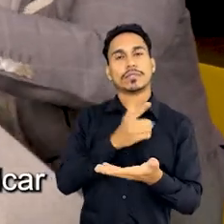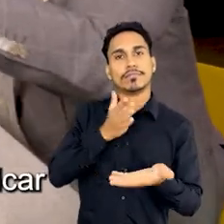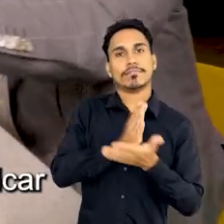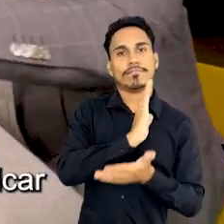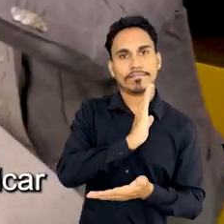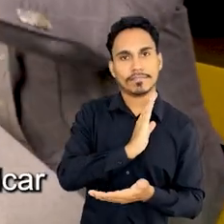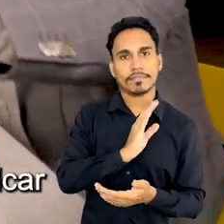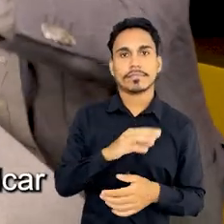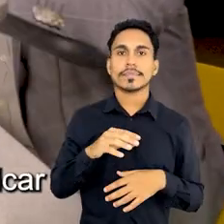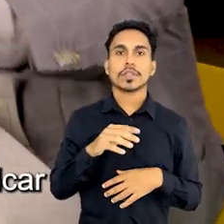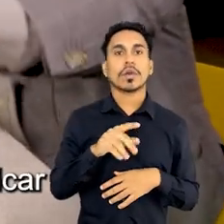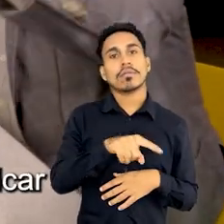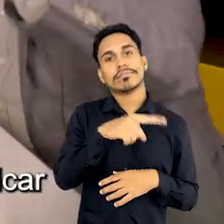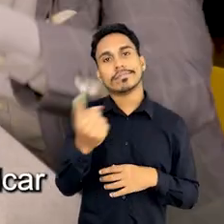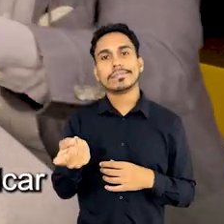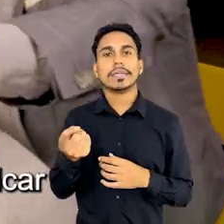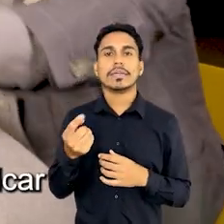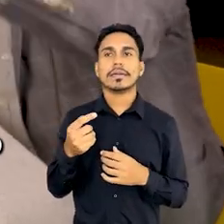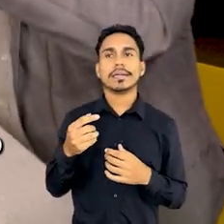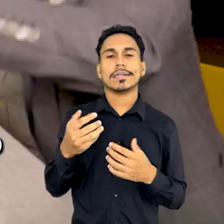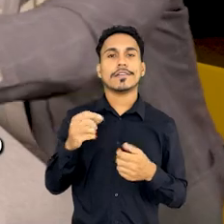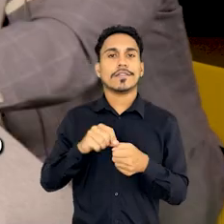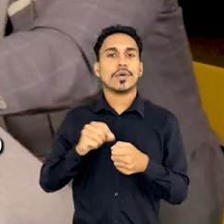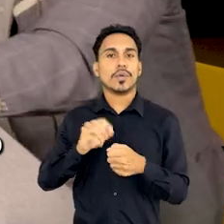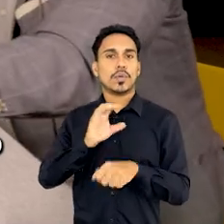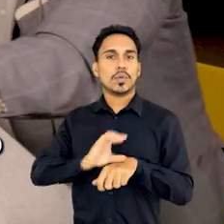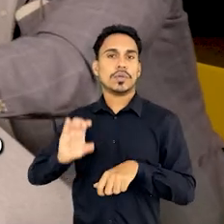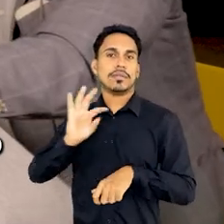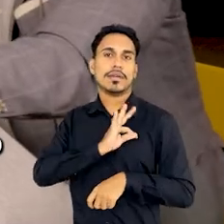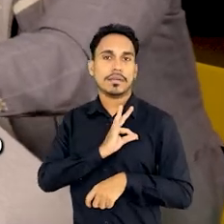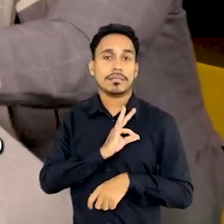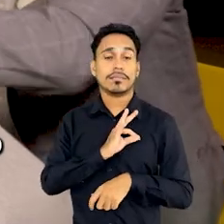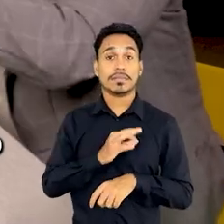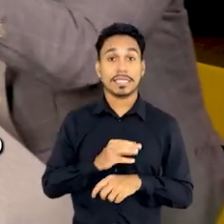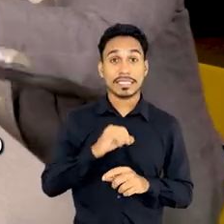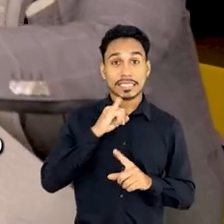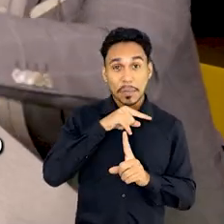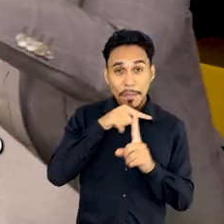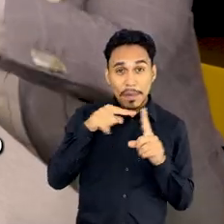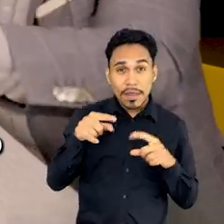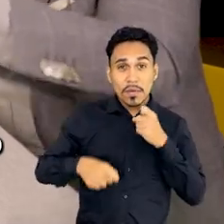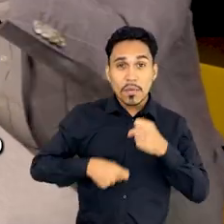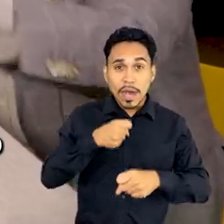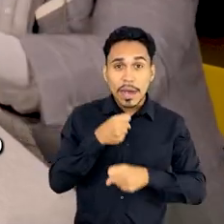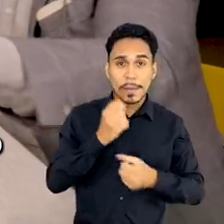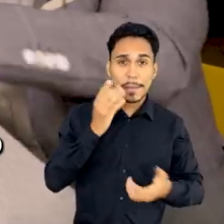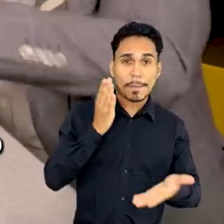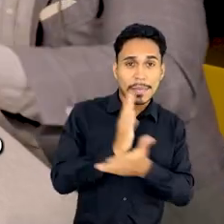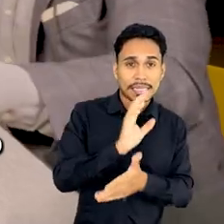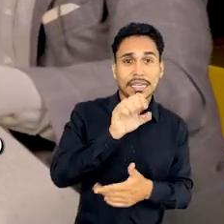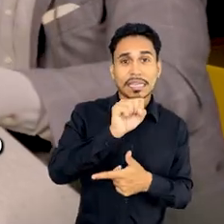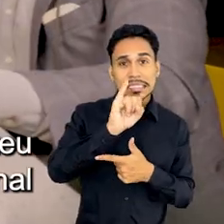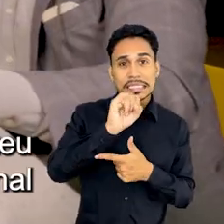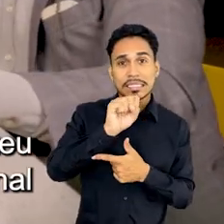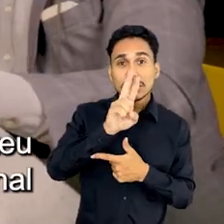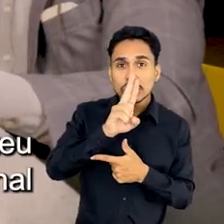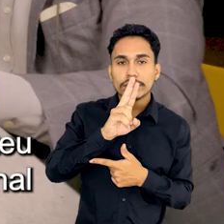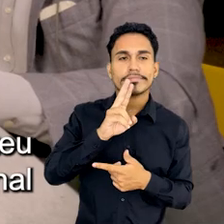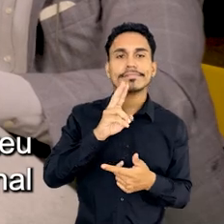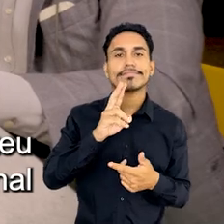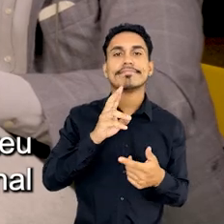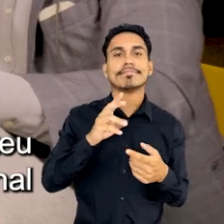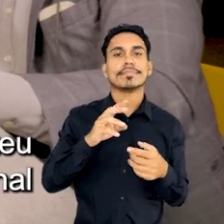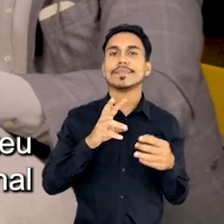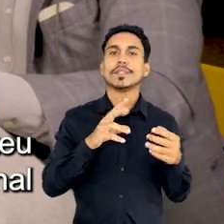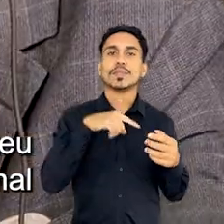muitas vezes aquele que tentou o cizo pra universidade não passou e para não ficar parado faz um curso técnico sim que se no meio do ano ou no fim do ano passar no czu vai vai evadir